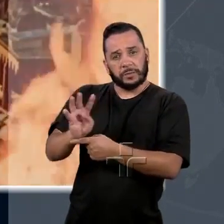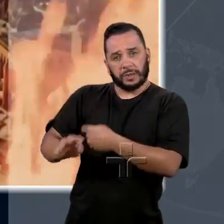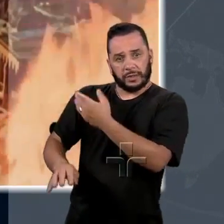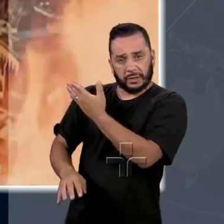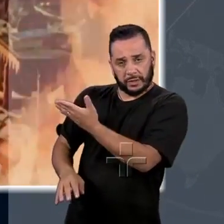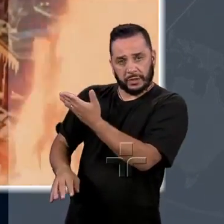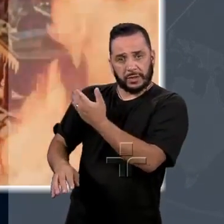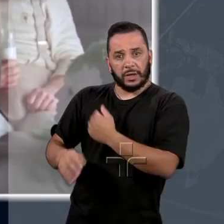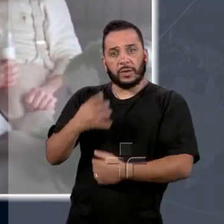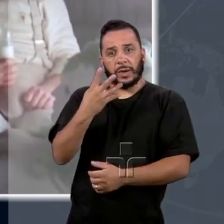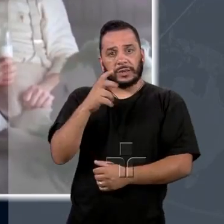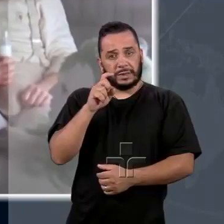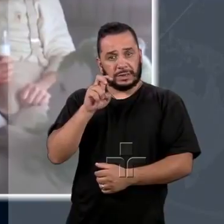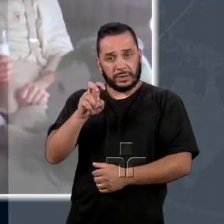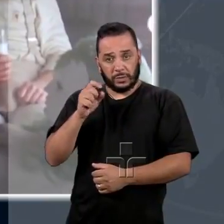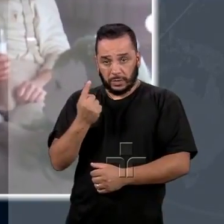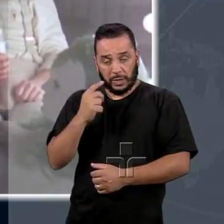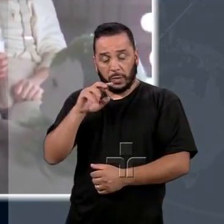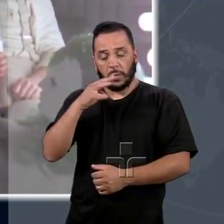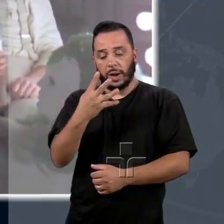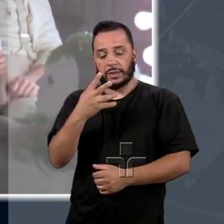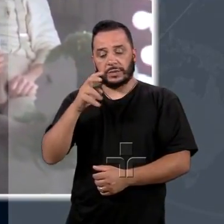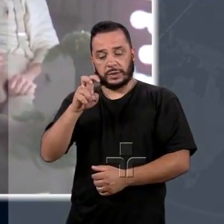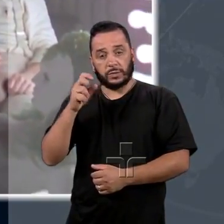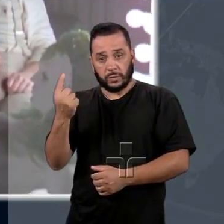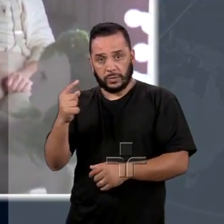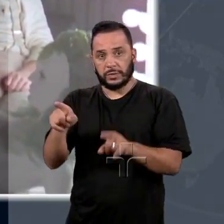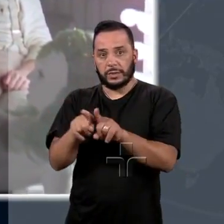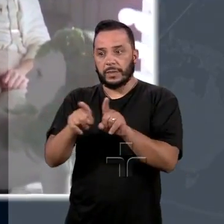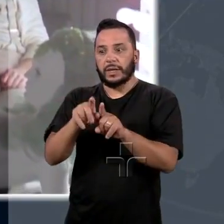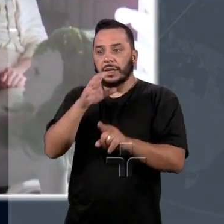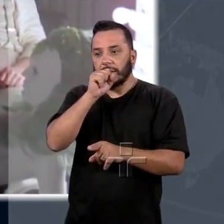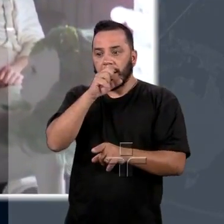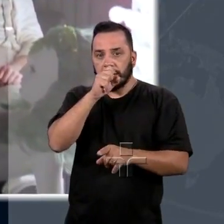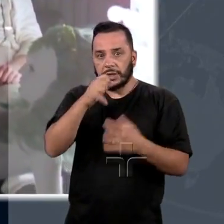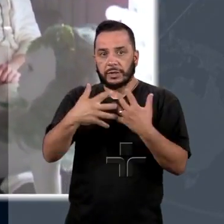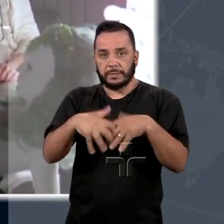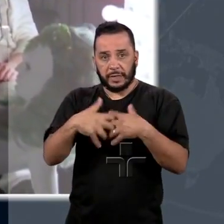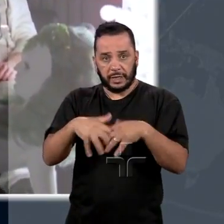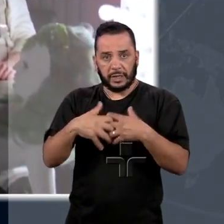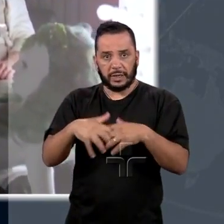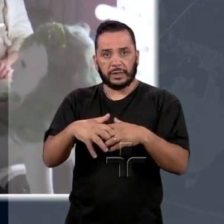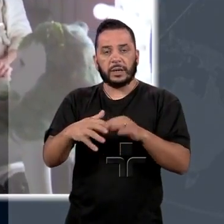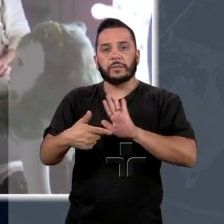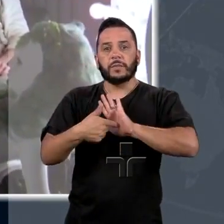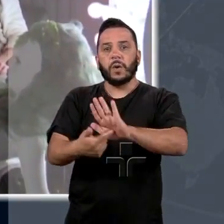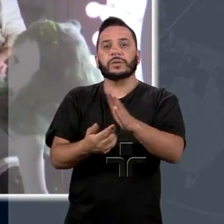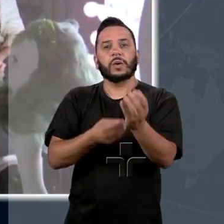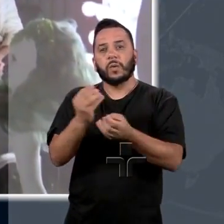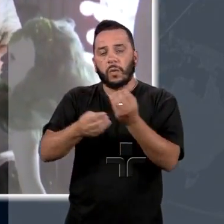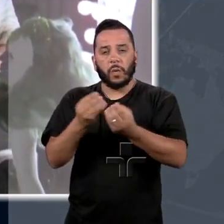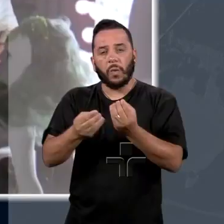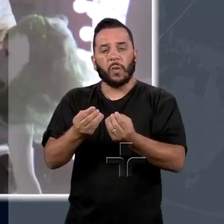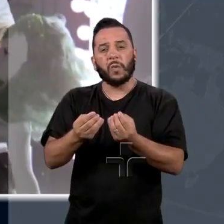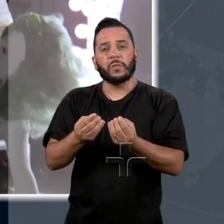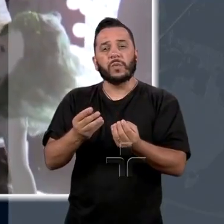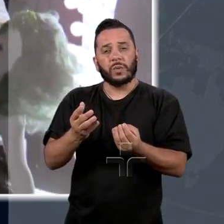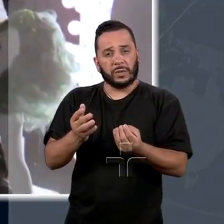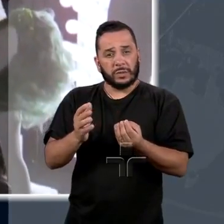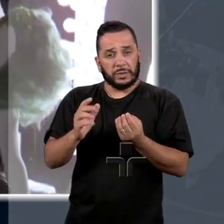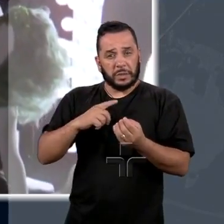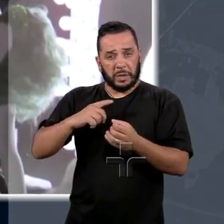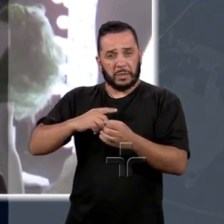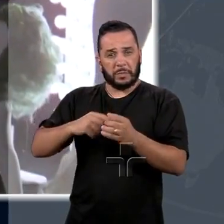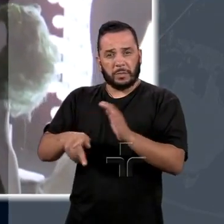de François Truffaut, e Laranja Mecânica, de Stanley Kubrick, que mostram como o indivíduo pode reagir sob